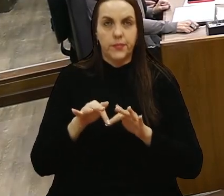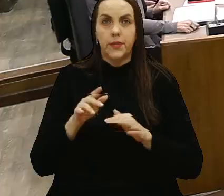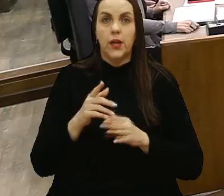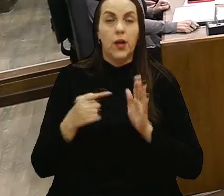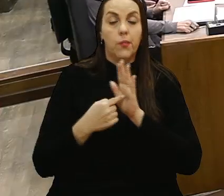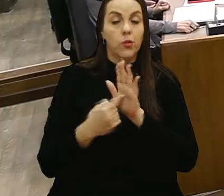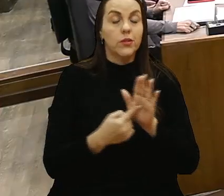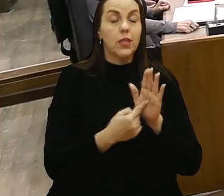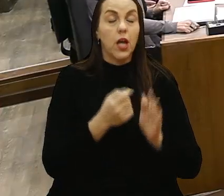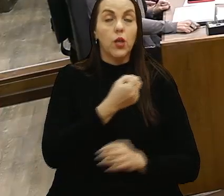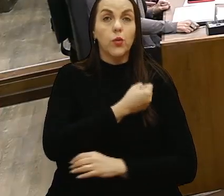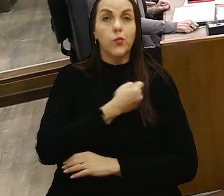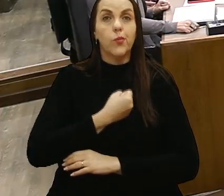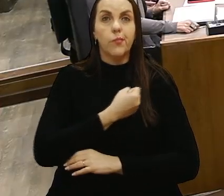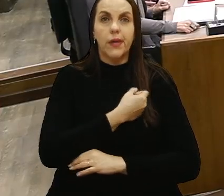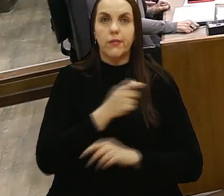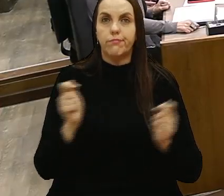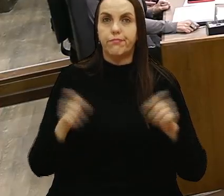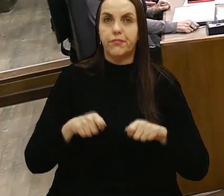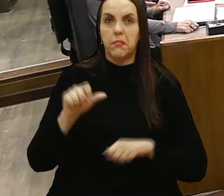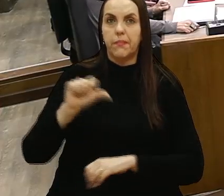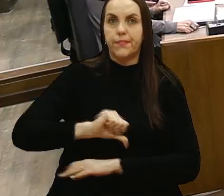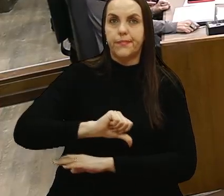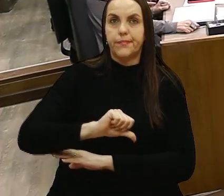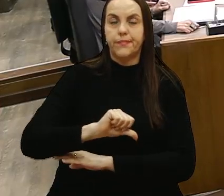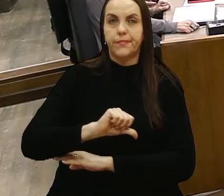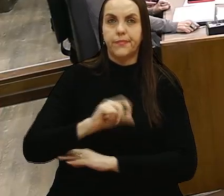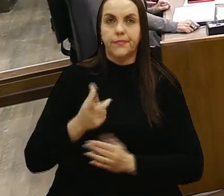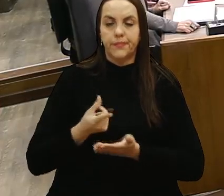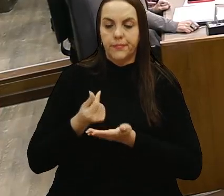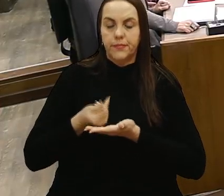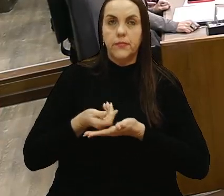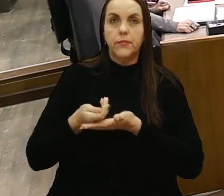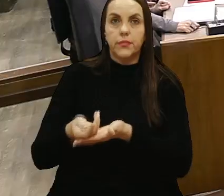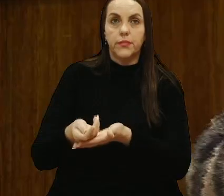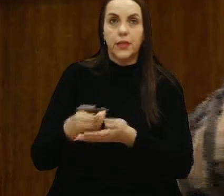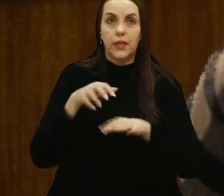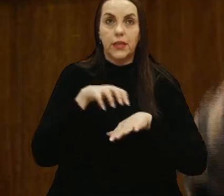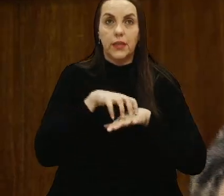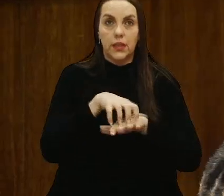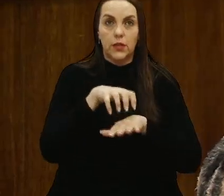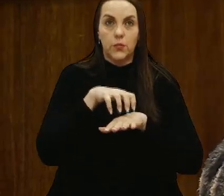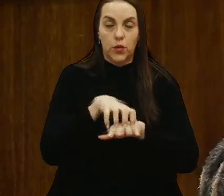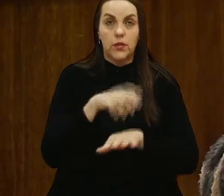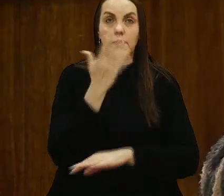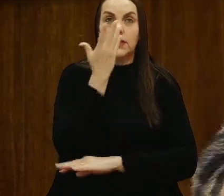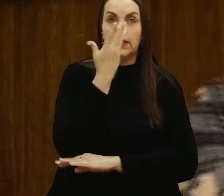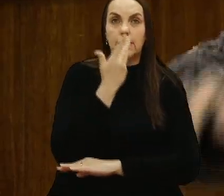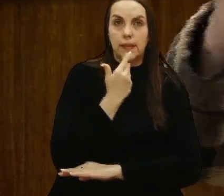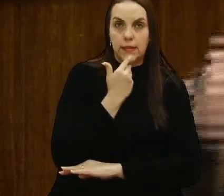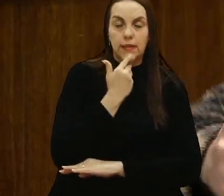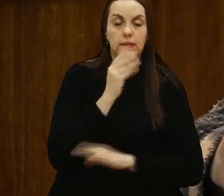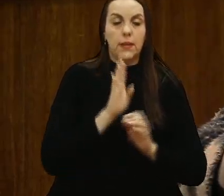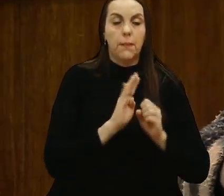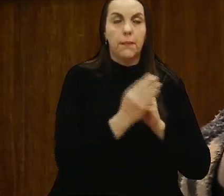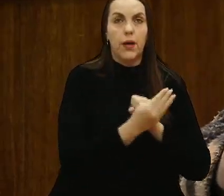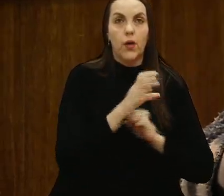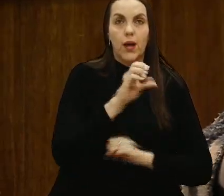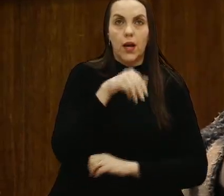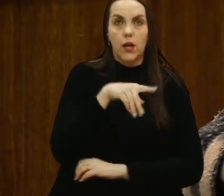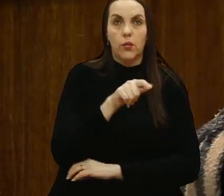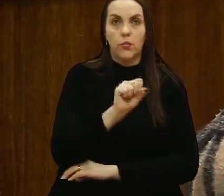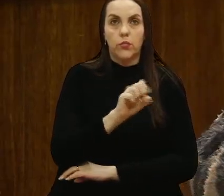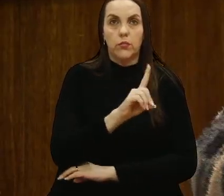vereador Andrés. Com o valor expendido pelo município em transporte das crianças do campus da Serra para levar para outras